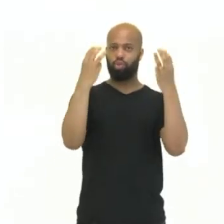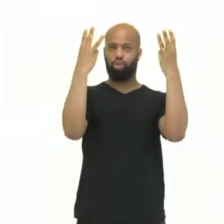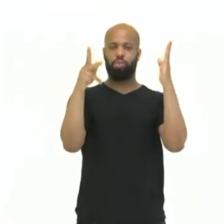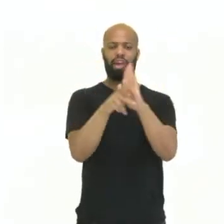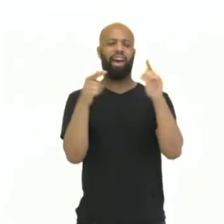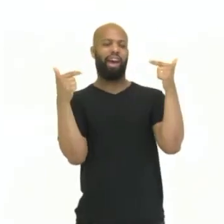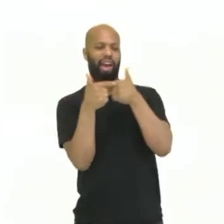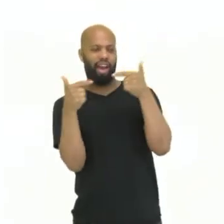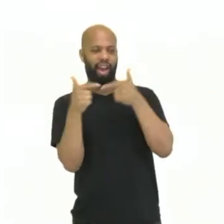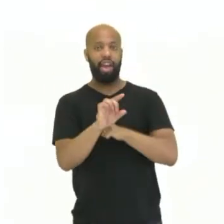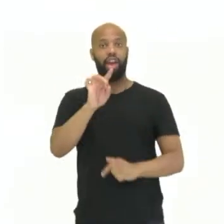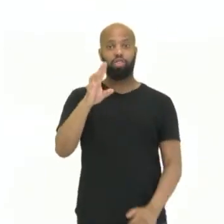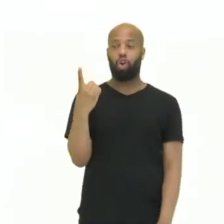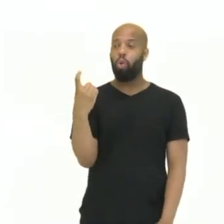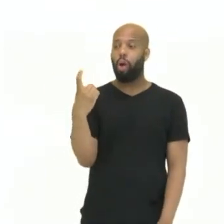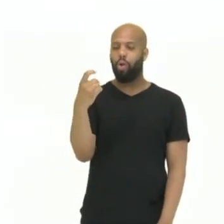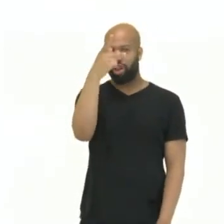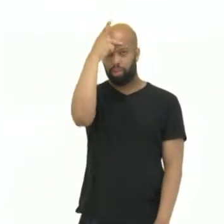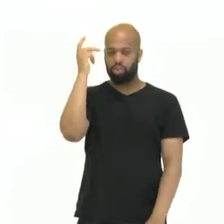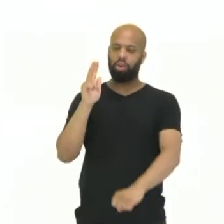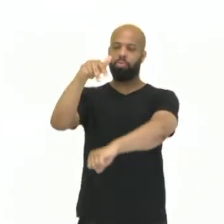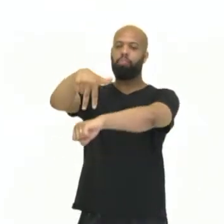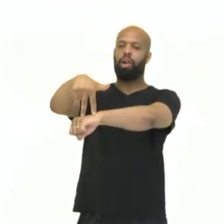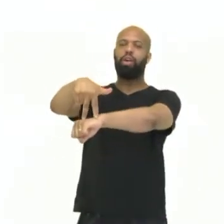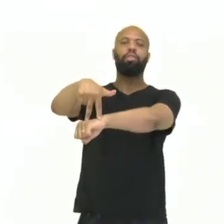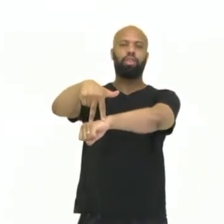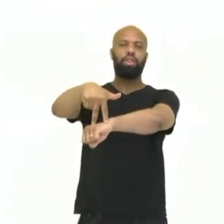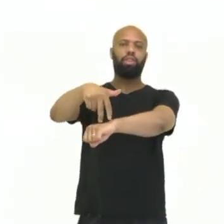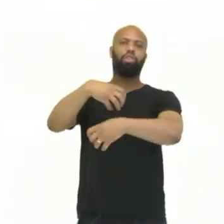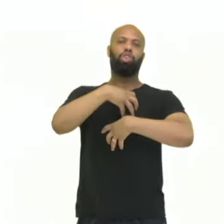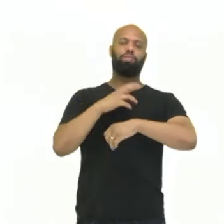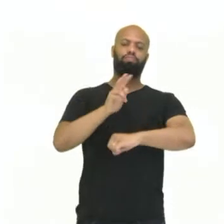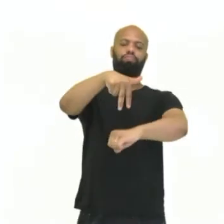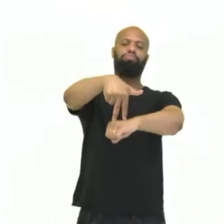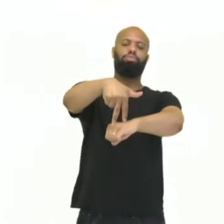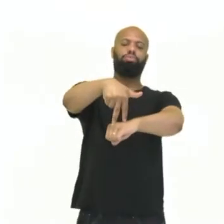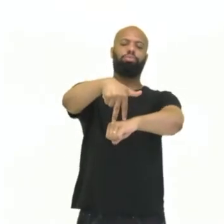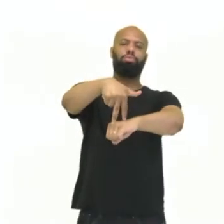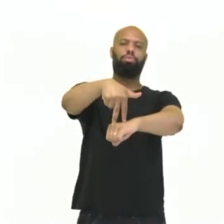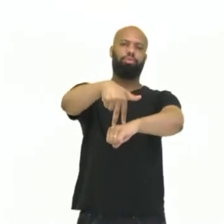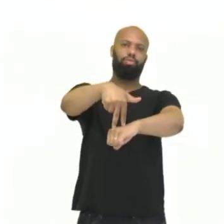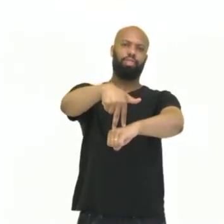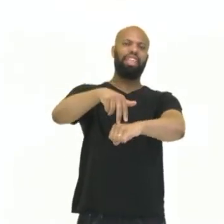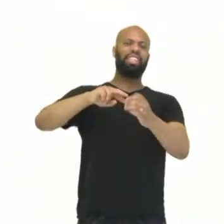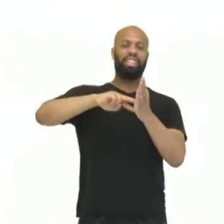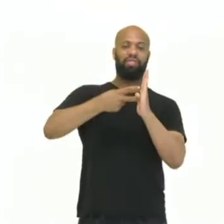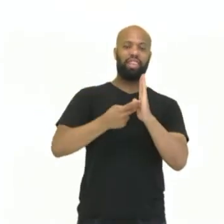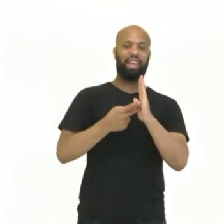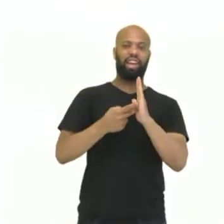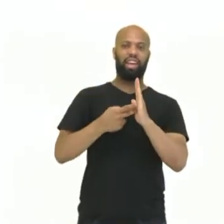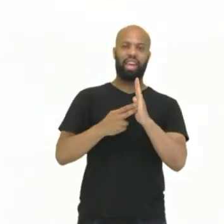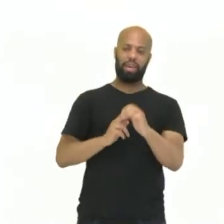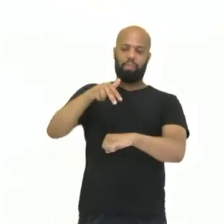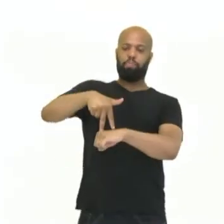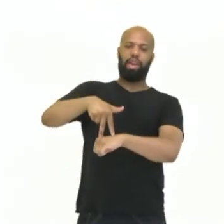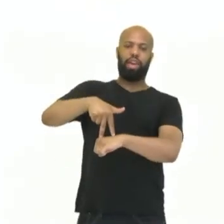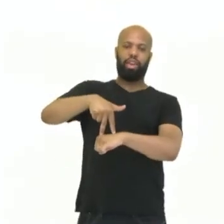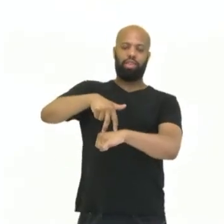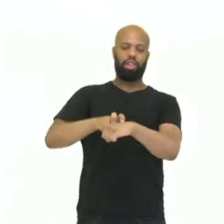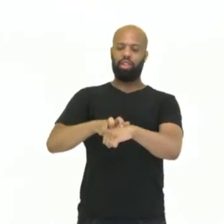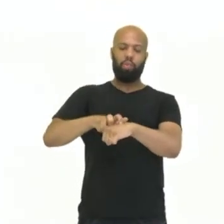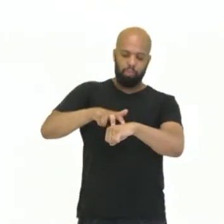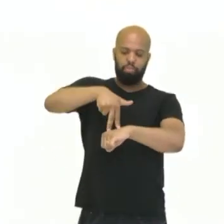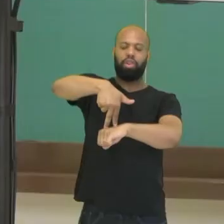por apenas um comediante, né, que se apresenta geralmente em pé, daí o termo, né, stand-up, sem acessórios, cenários